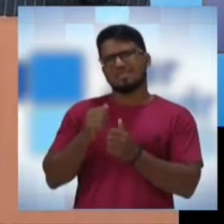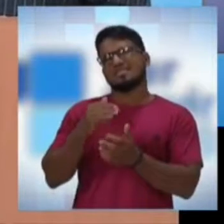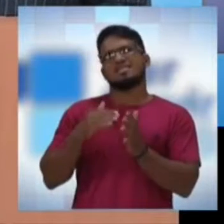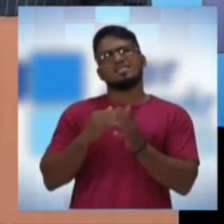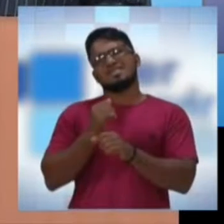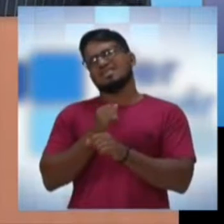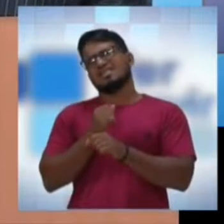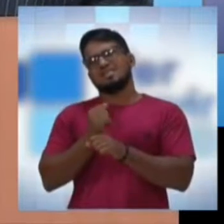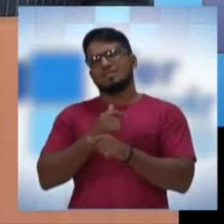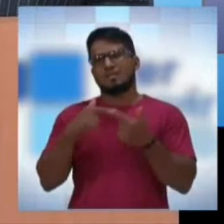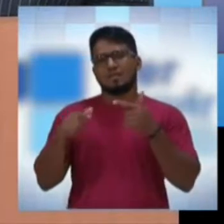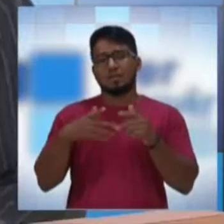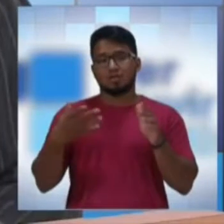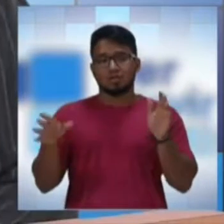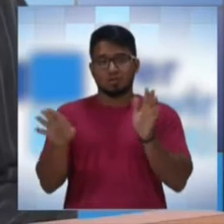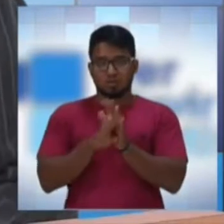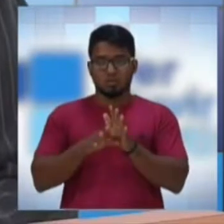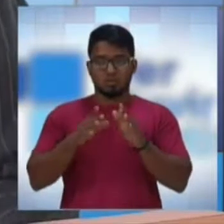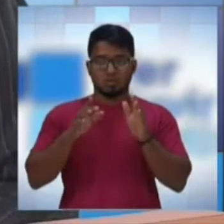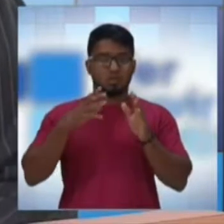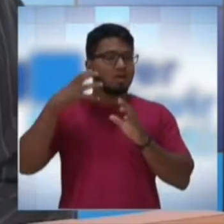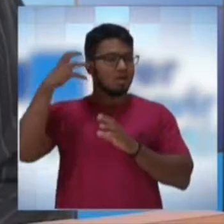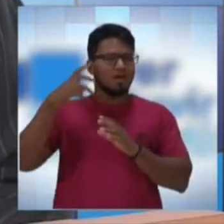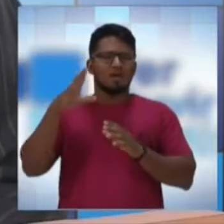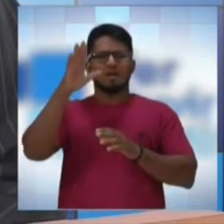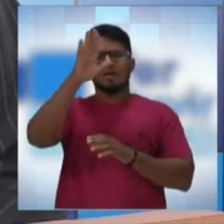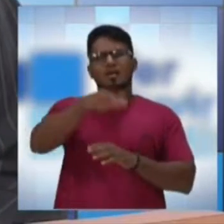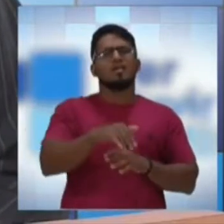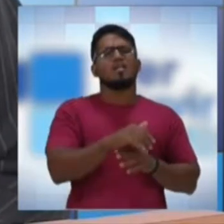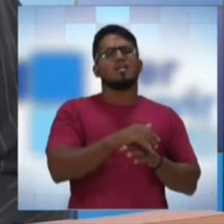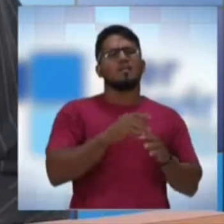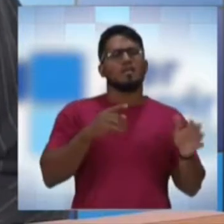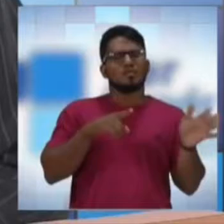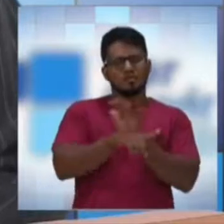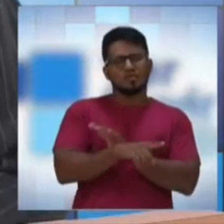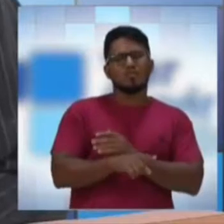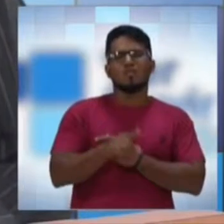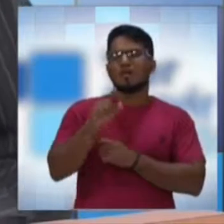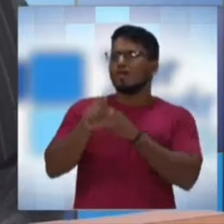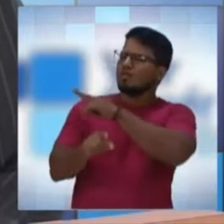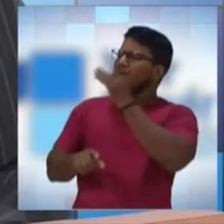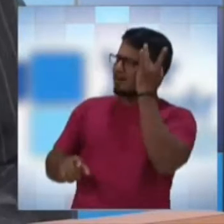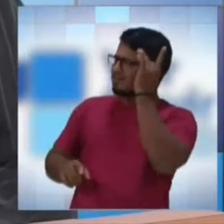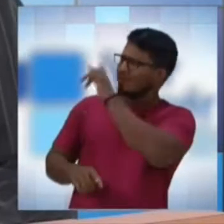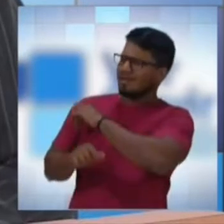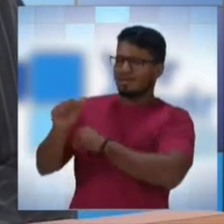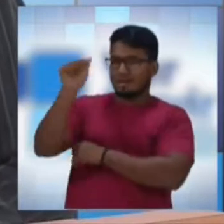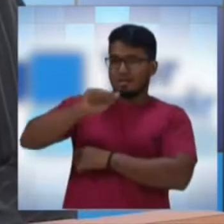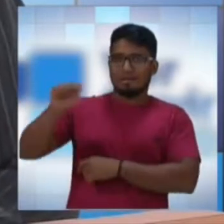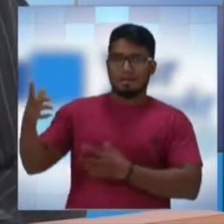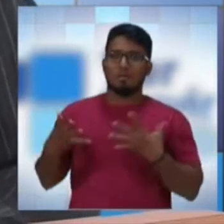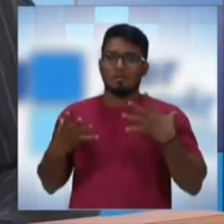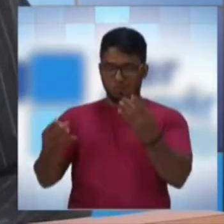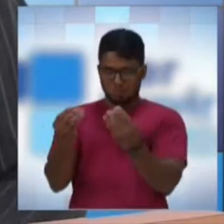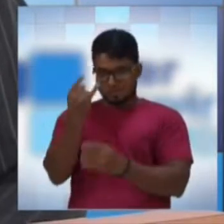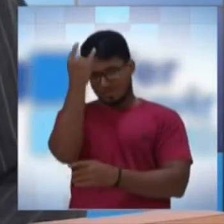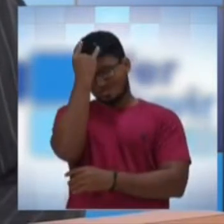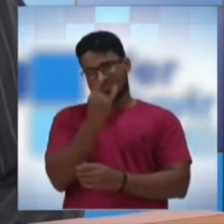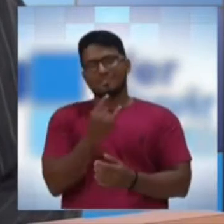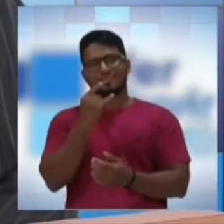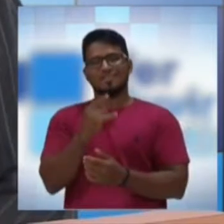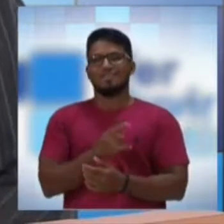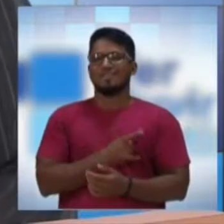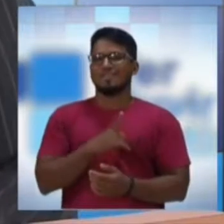passou um período trabalhando. Aí quando chegou na emissora de rádio lá, perguntaram para ele: ei, fulano, o que você achou lá? Ele disse: lá é cheio de